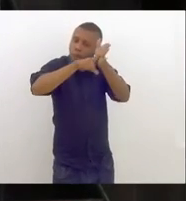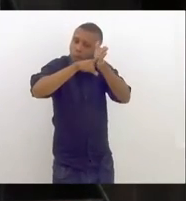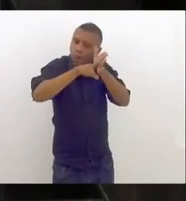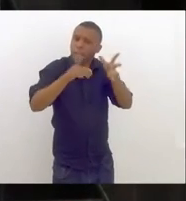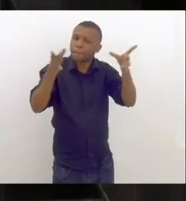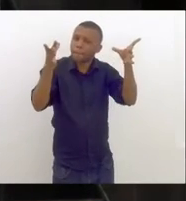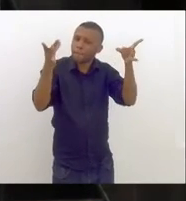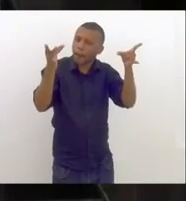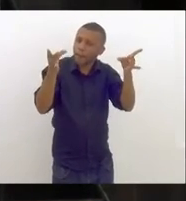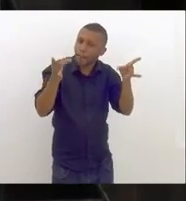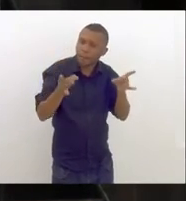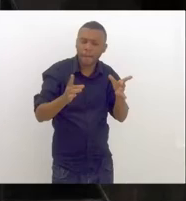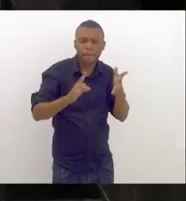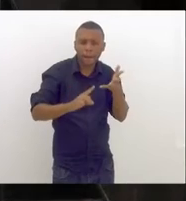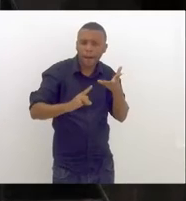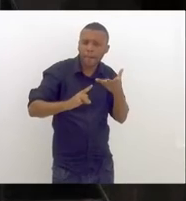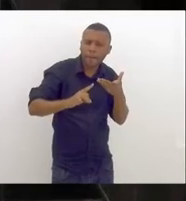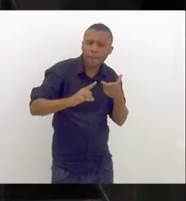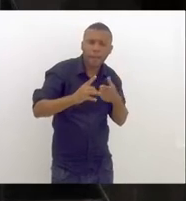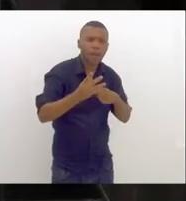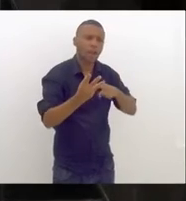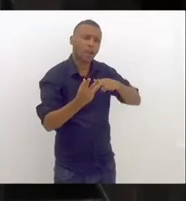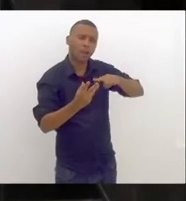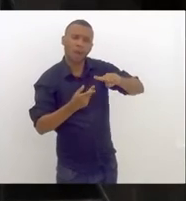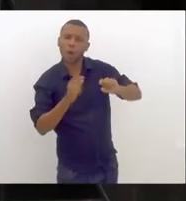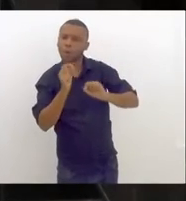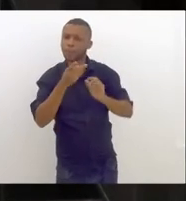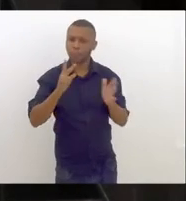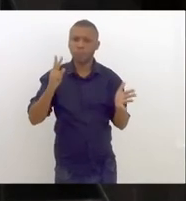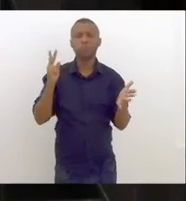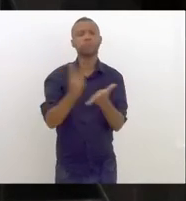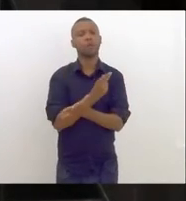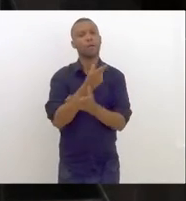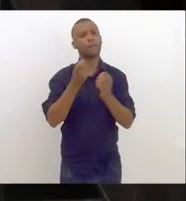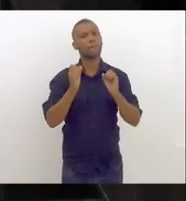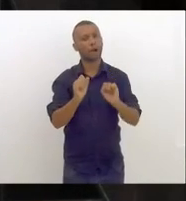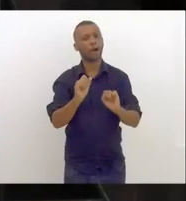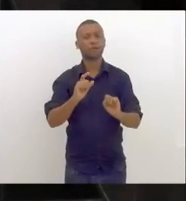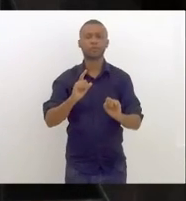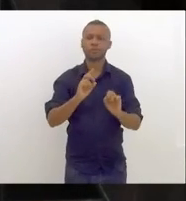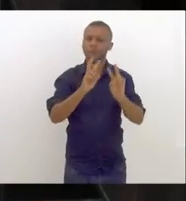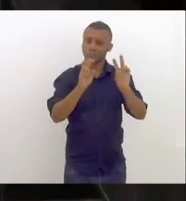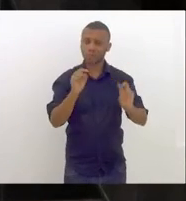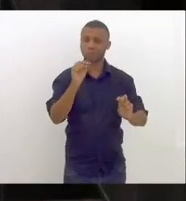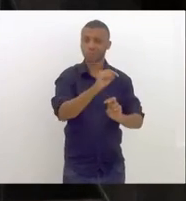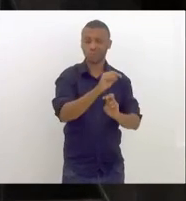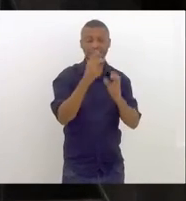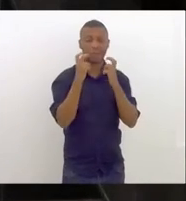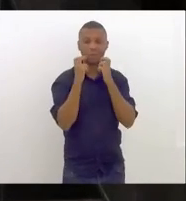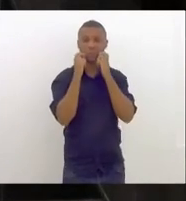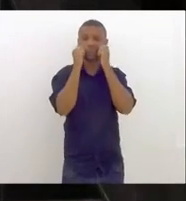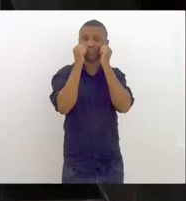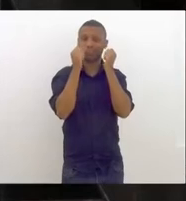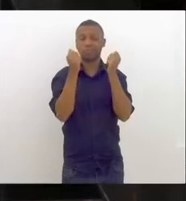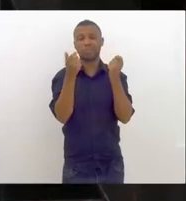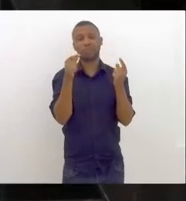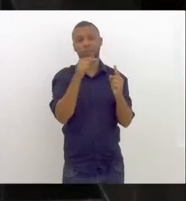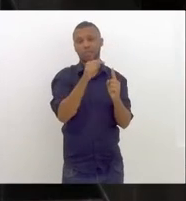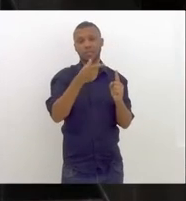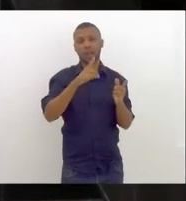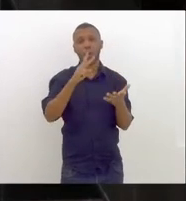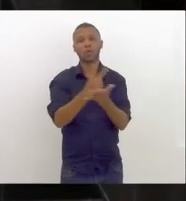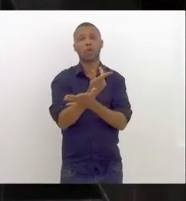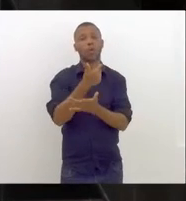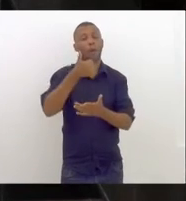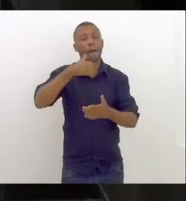detalhes né O que pode ter acontecido em relação ao constrangimento porque passou a